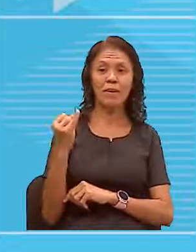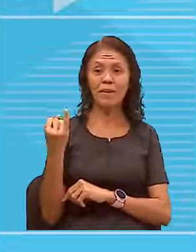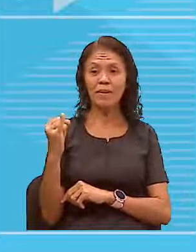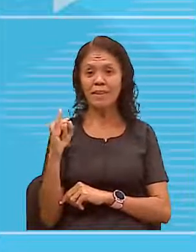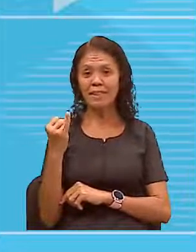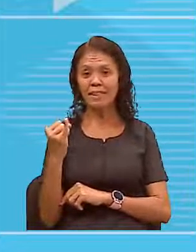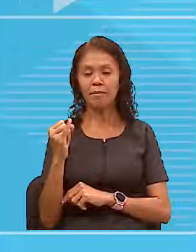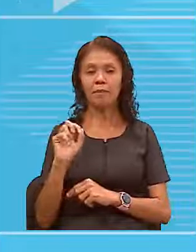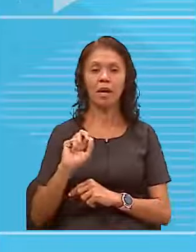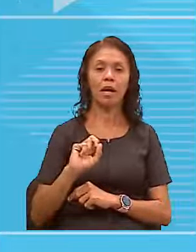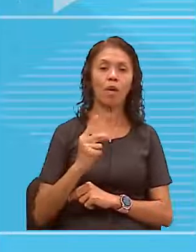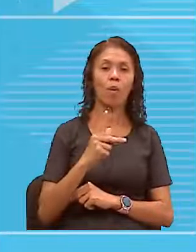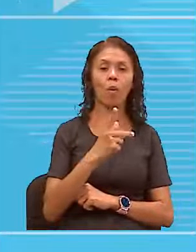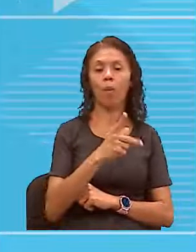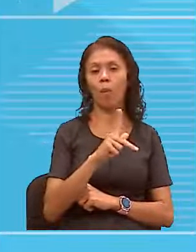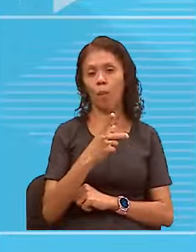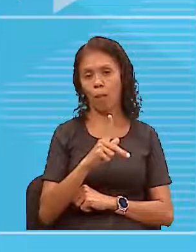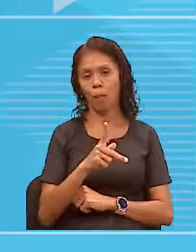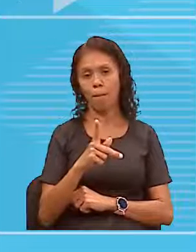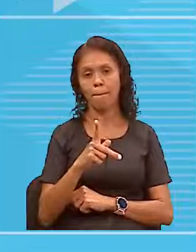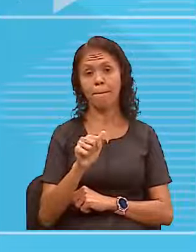da tendência central.